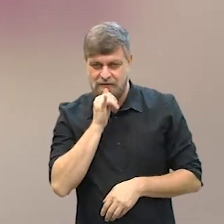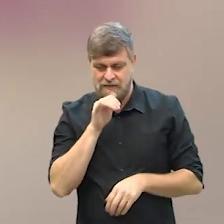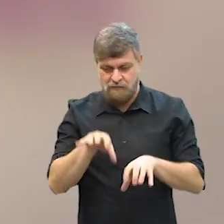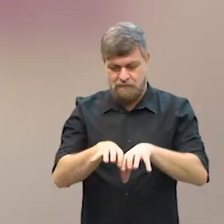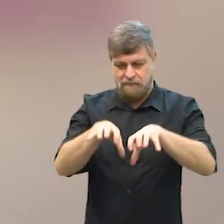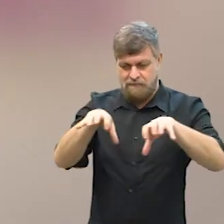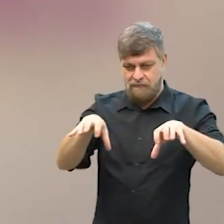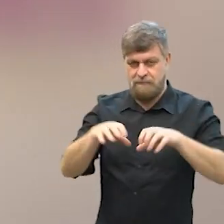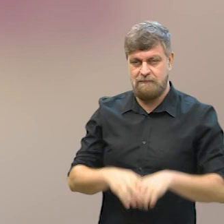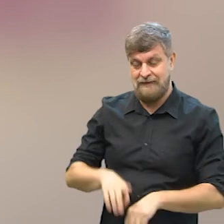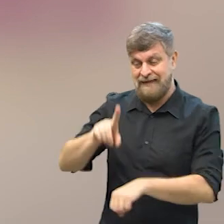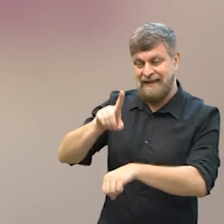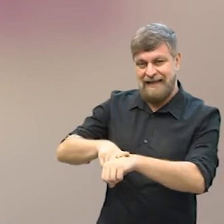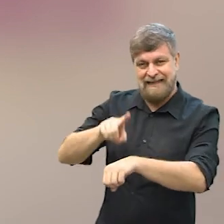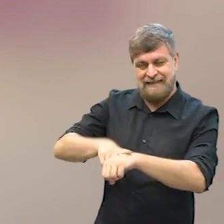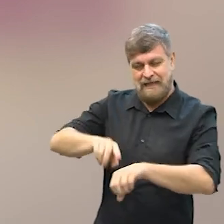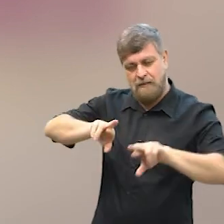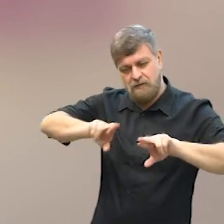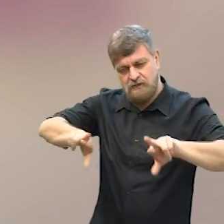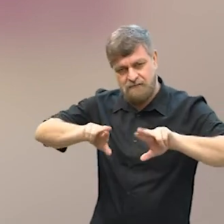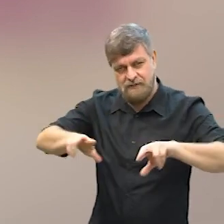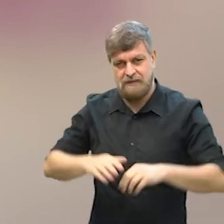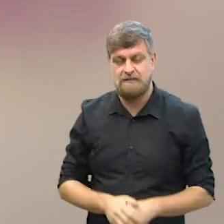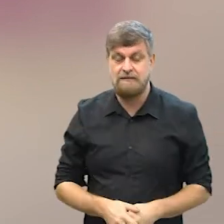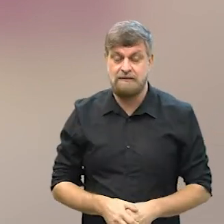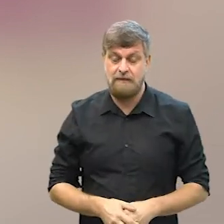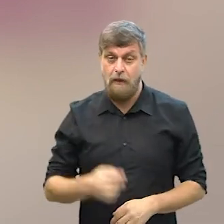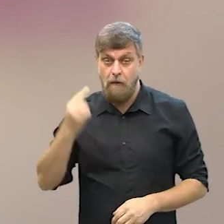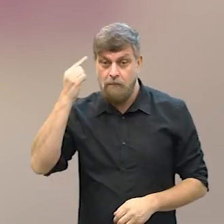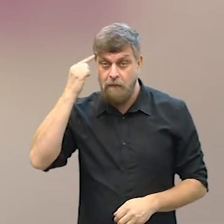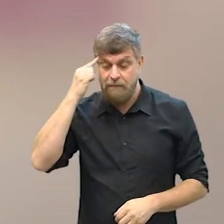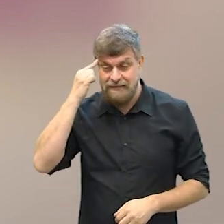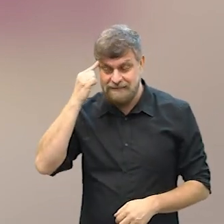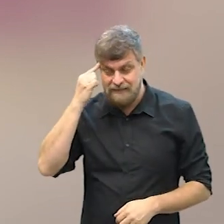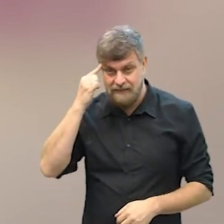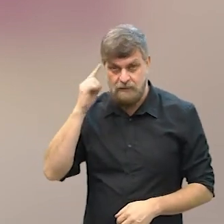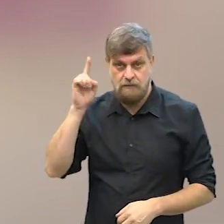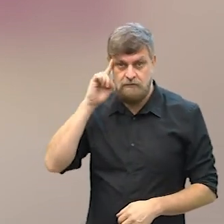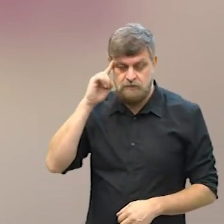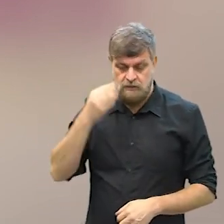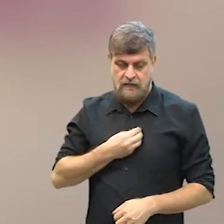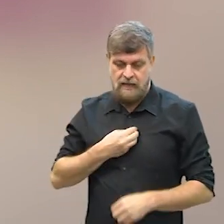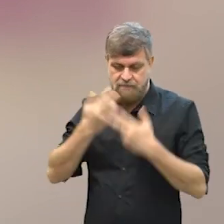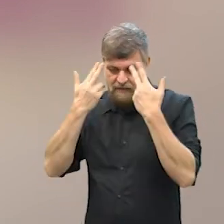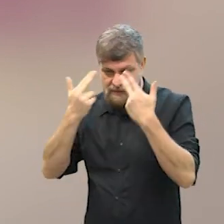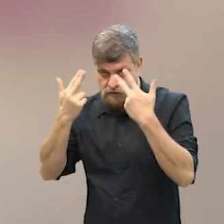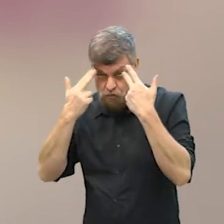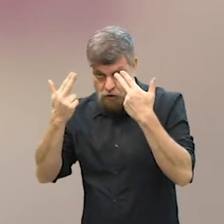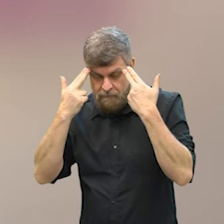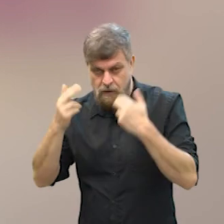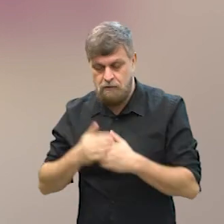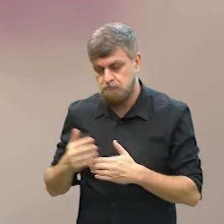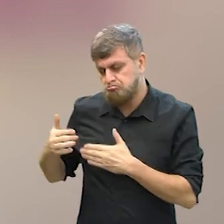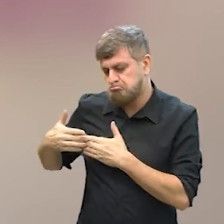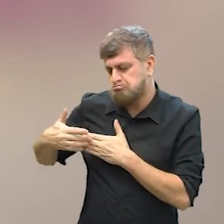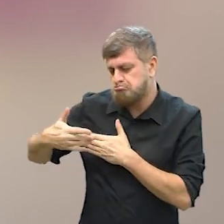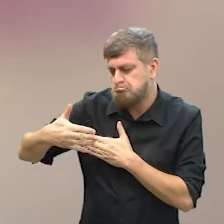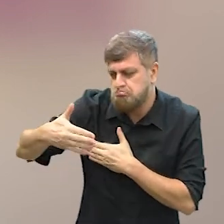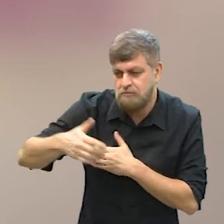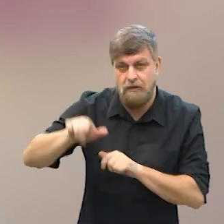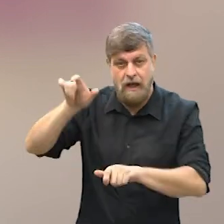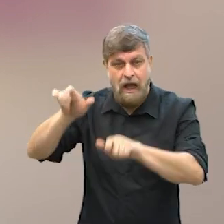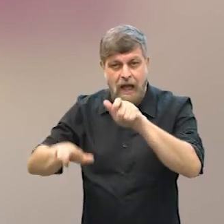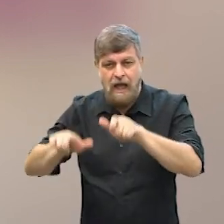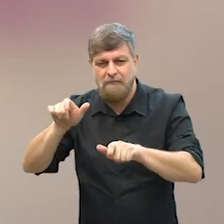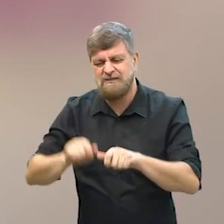Nós vamos falar em tempos normais e depois em tempos de pandemia, né? Em tempos normais,